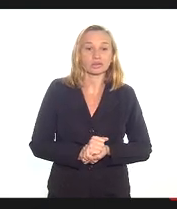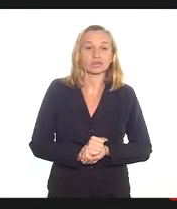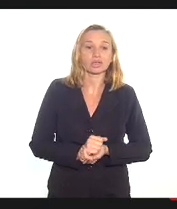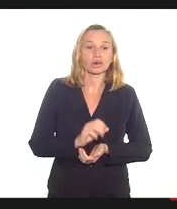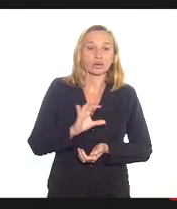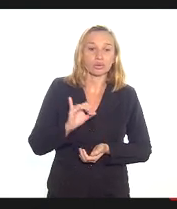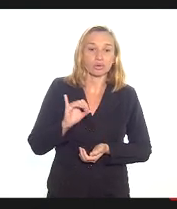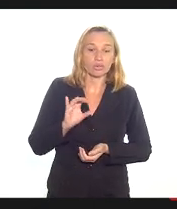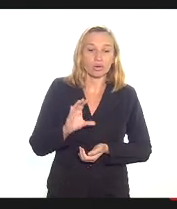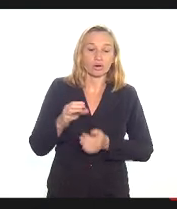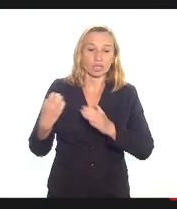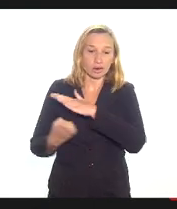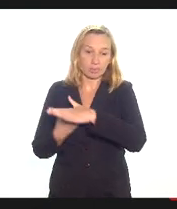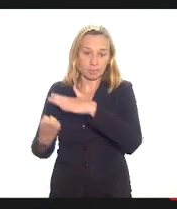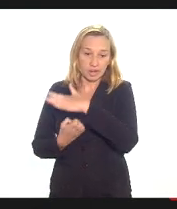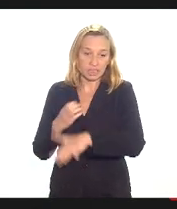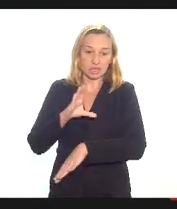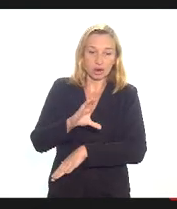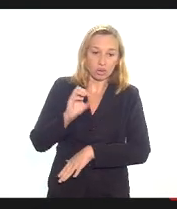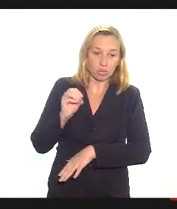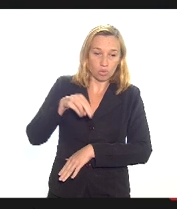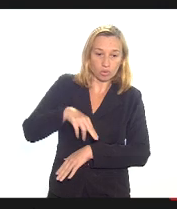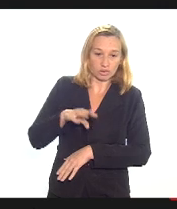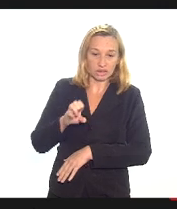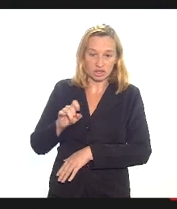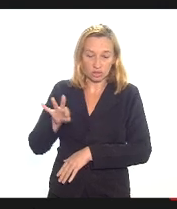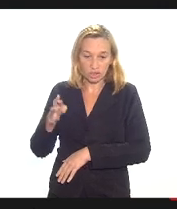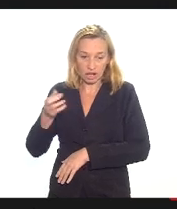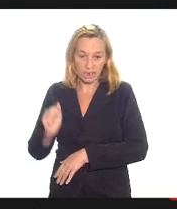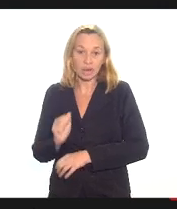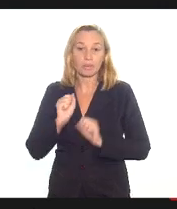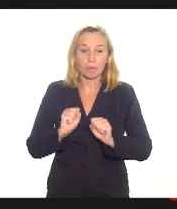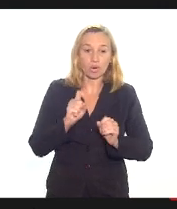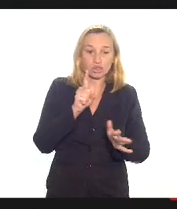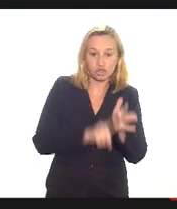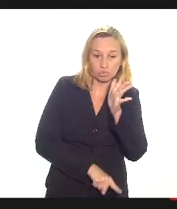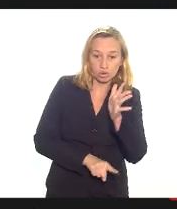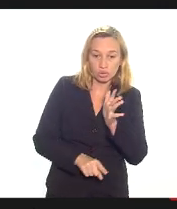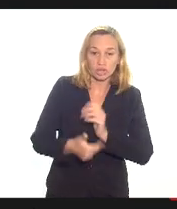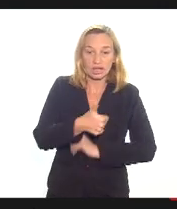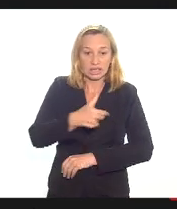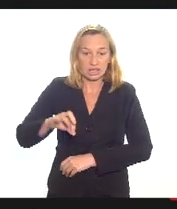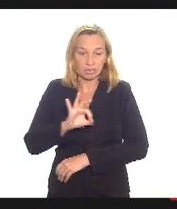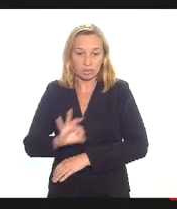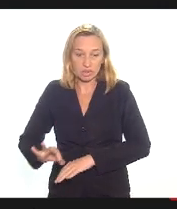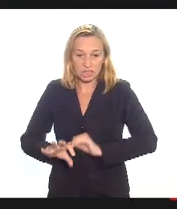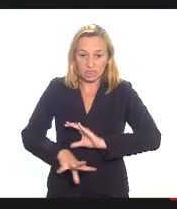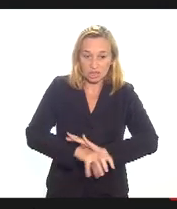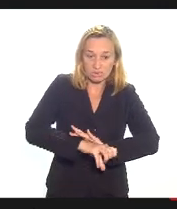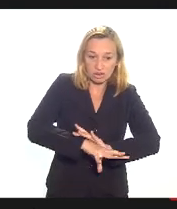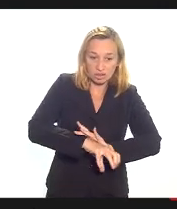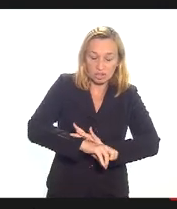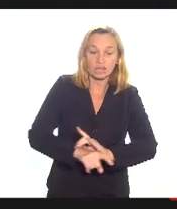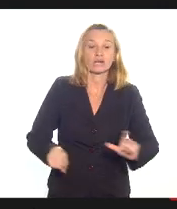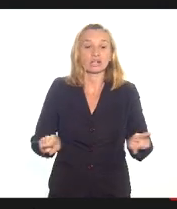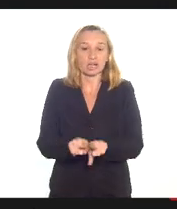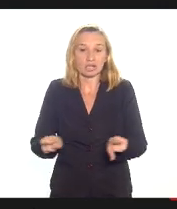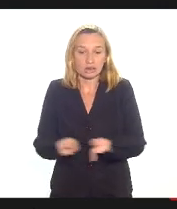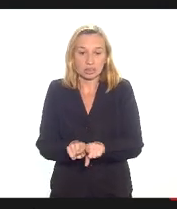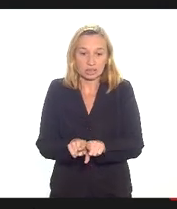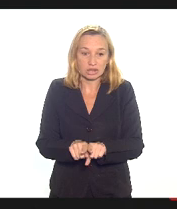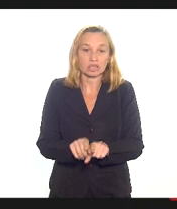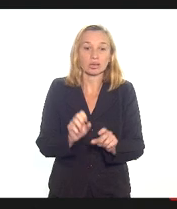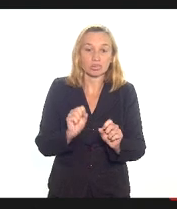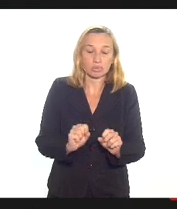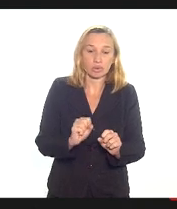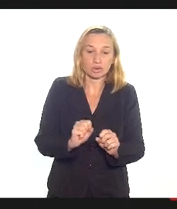despesa 100% das despesas da fase de exploração e ele pode